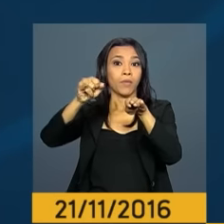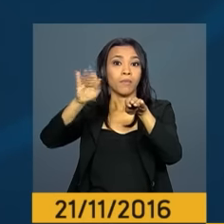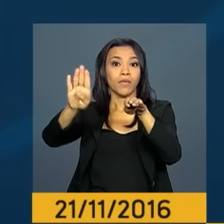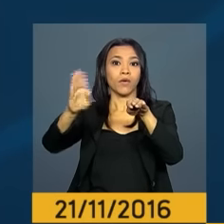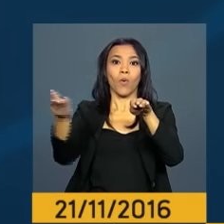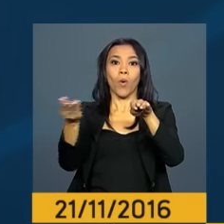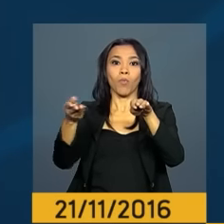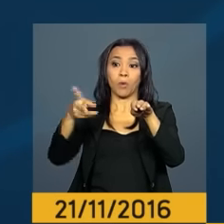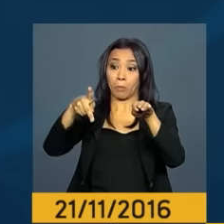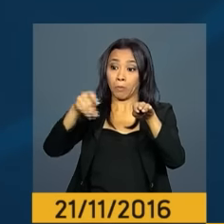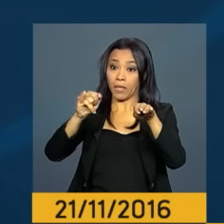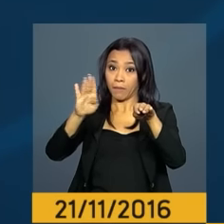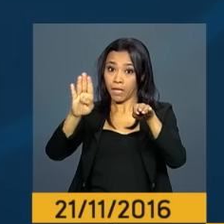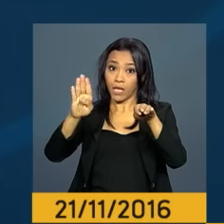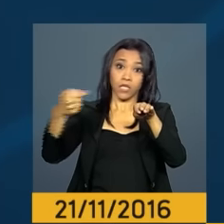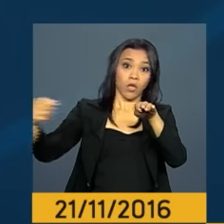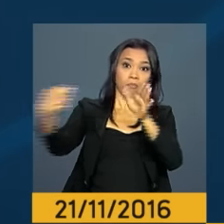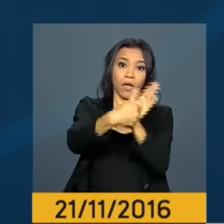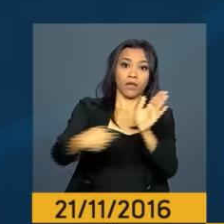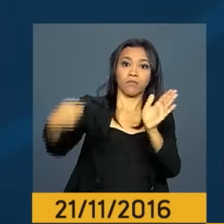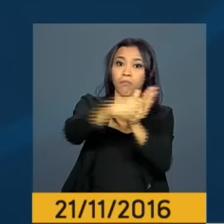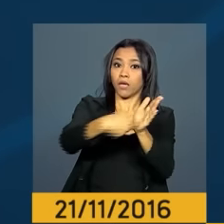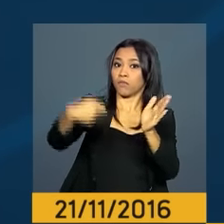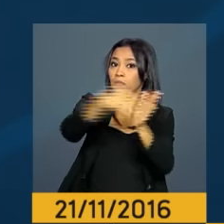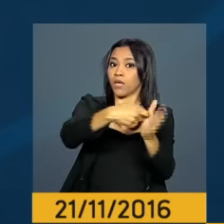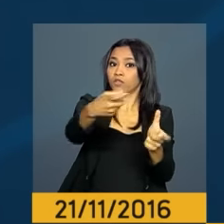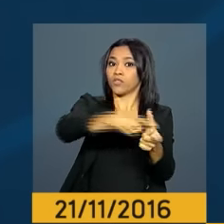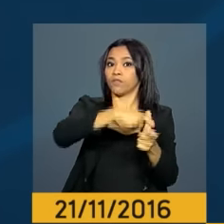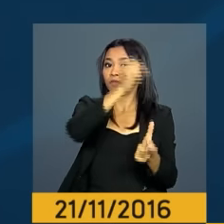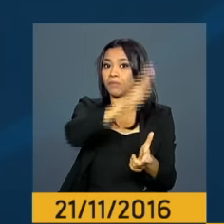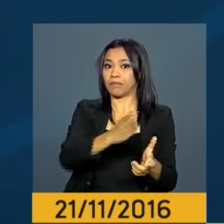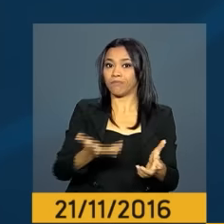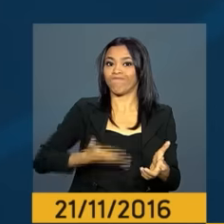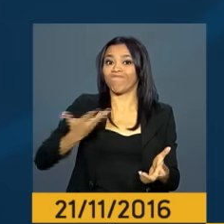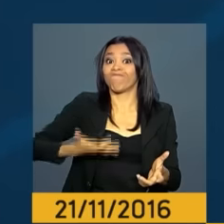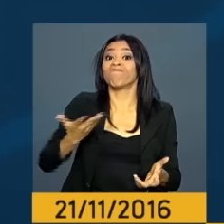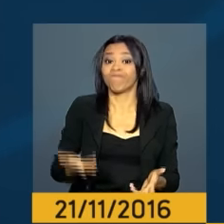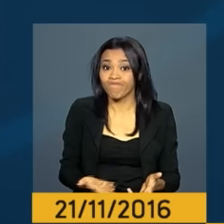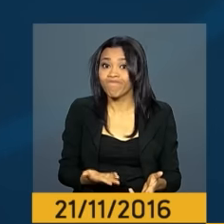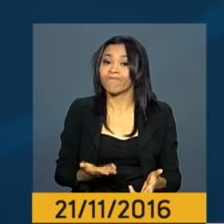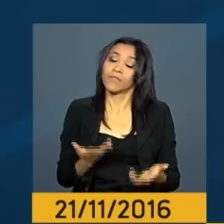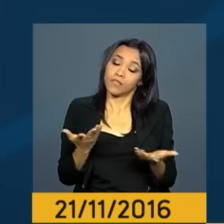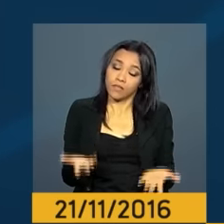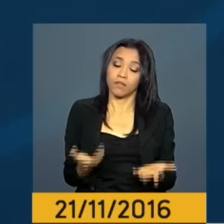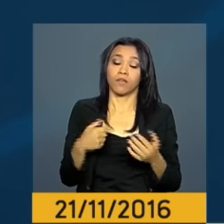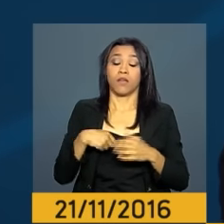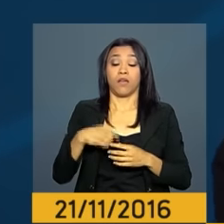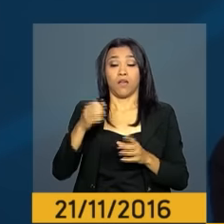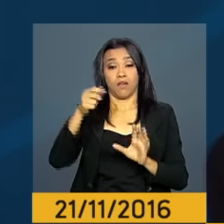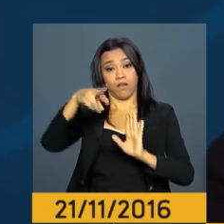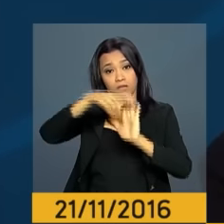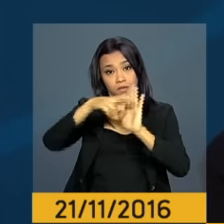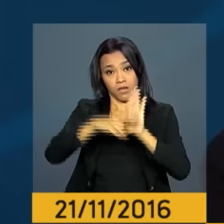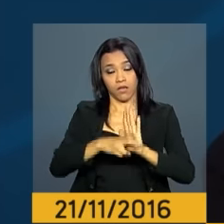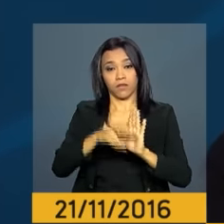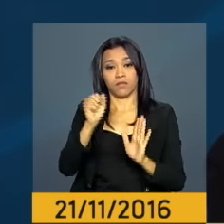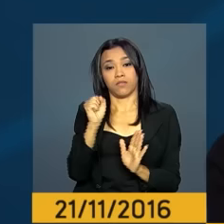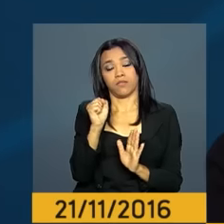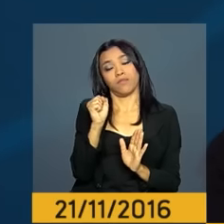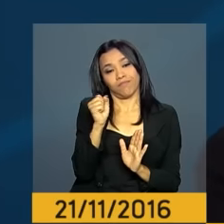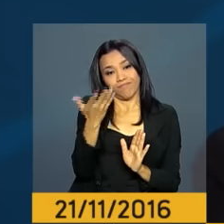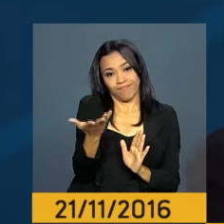gastar um centavo sequer. E, evidentemente, que a Previdência faz parte deste